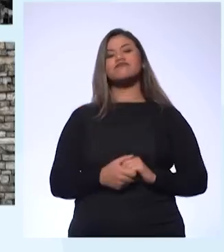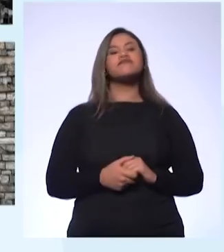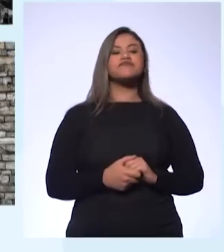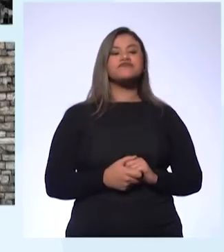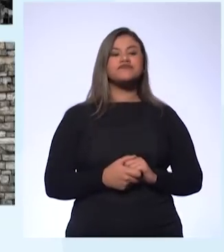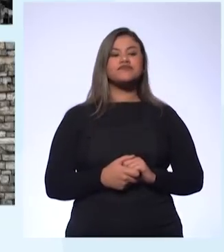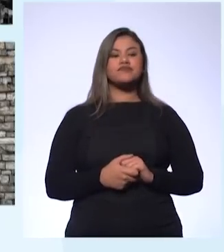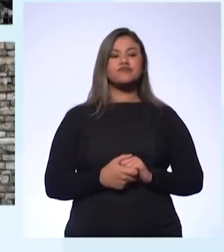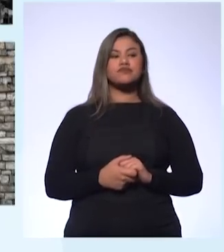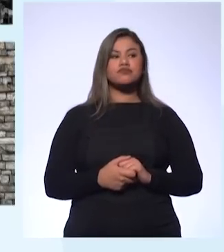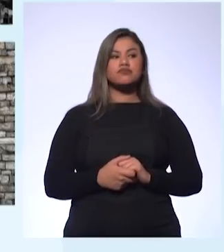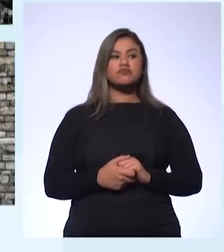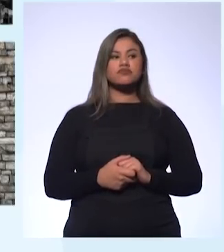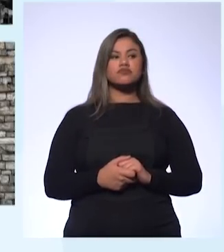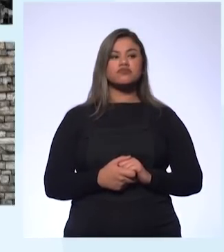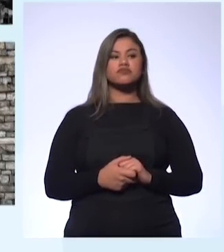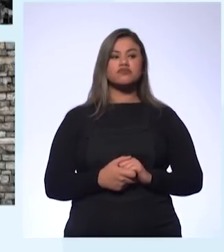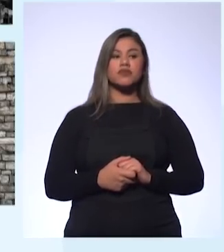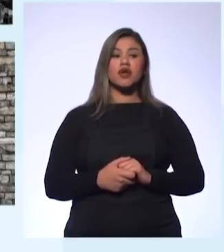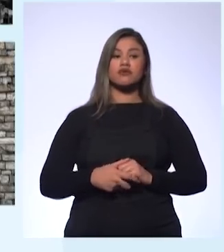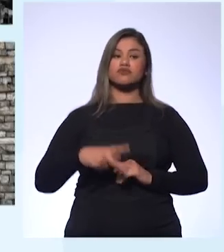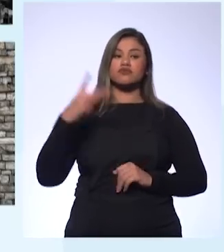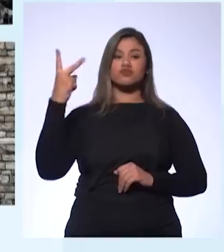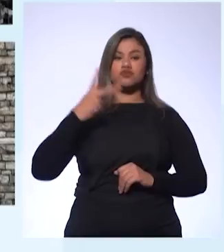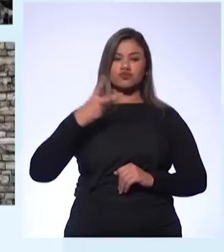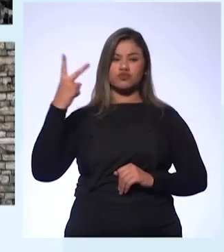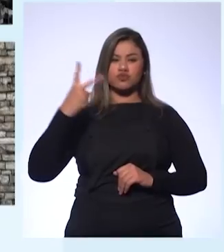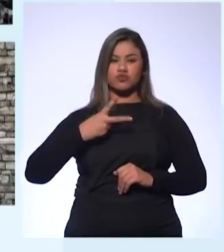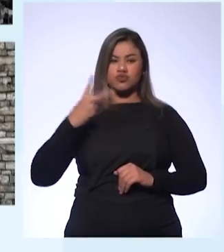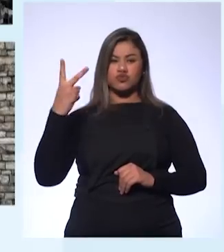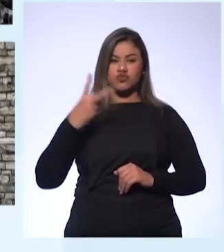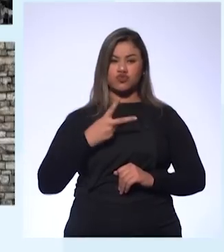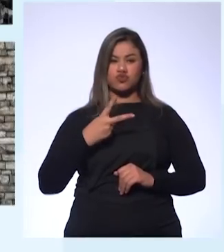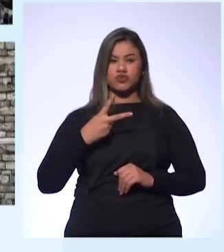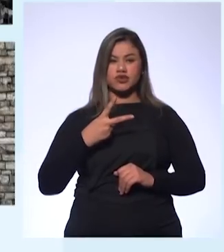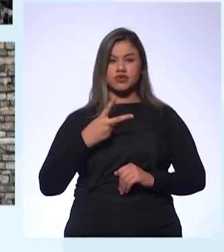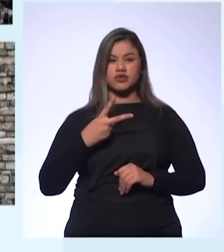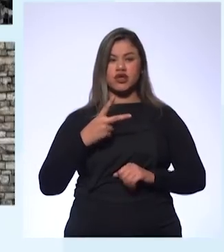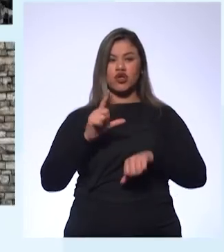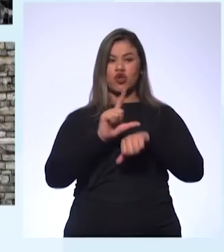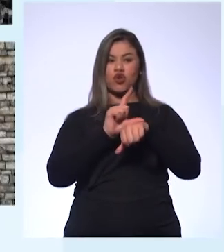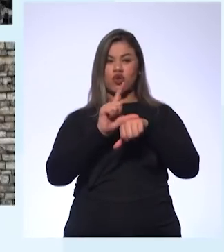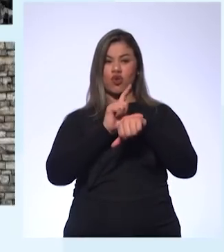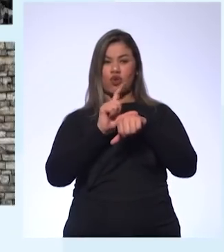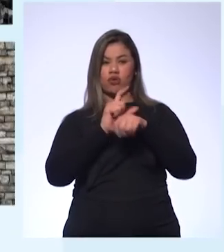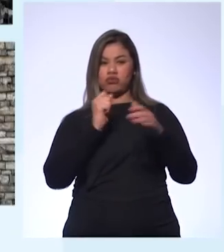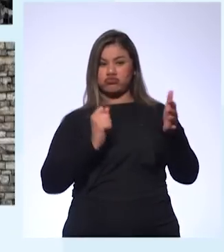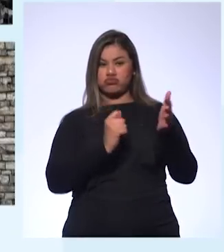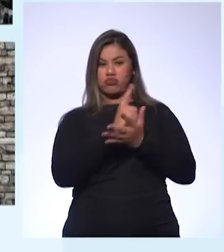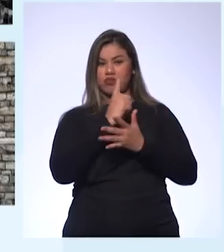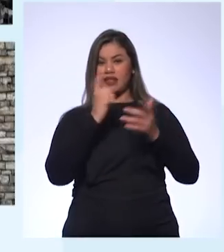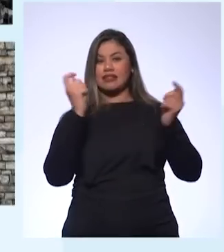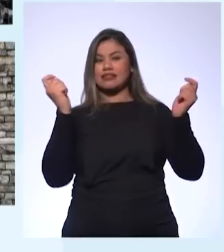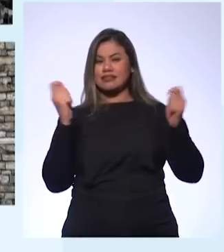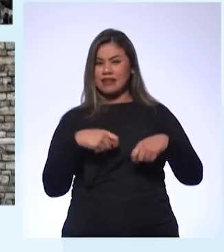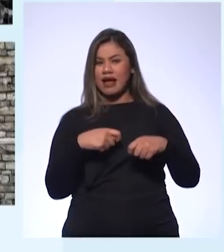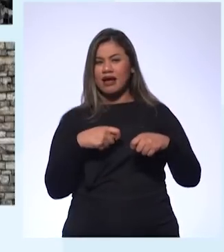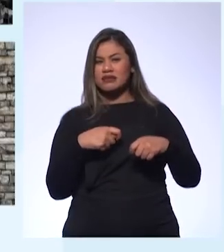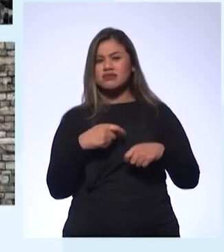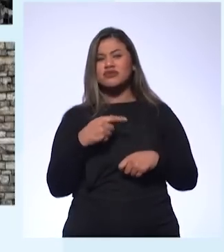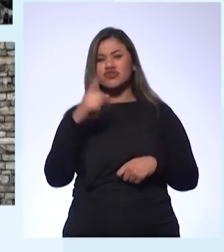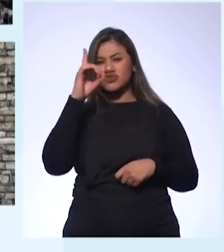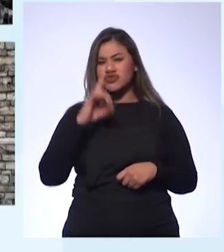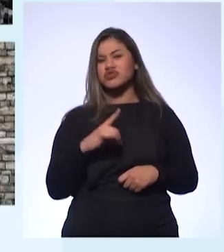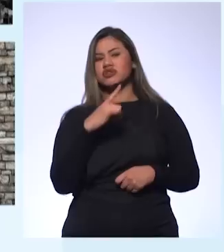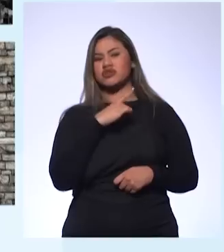que eu coloco: estas pessoas que aí estão, têm o direito àquela loja de grife? Baglini, você falou tudo. Quando eu dei